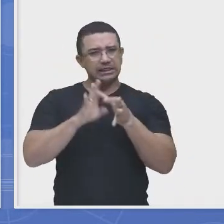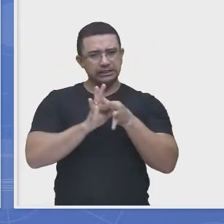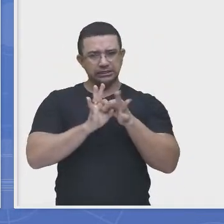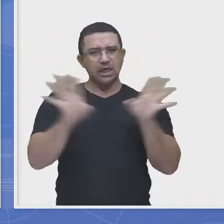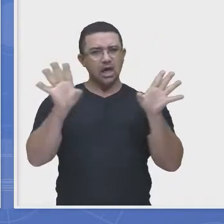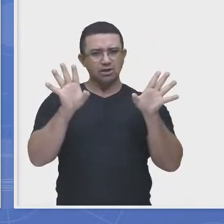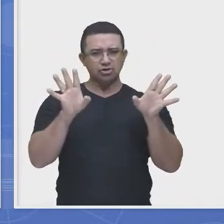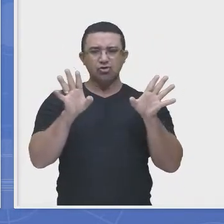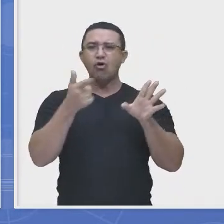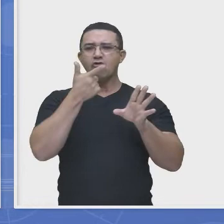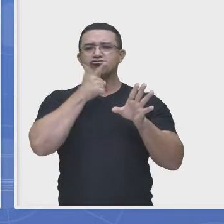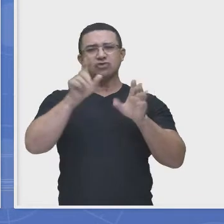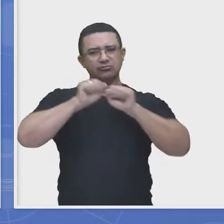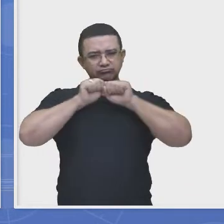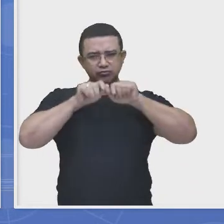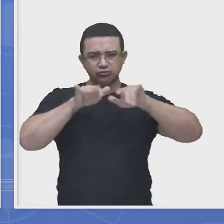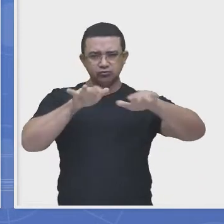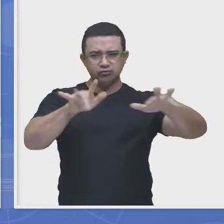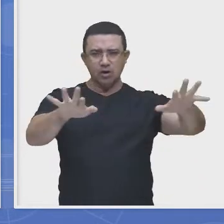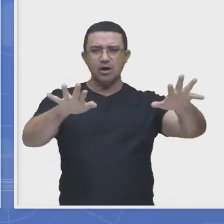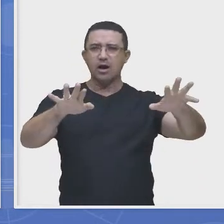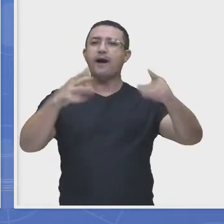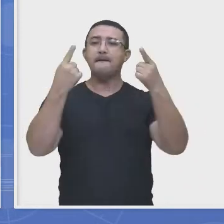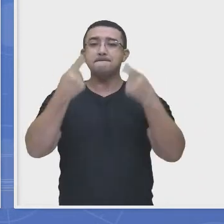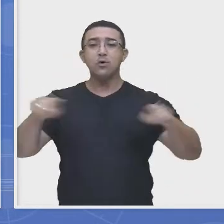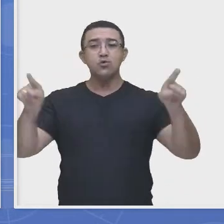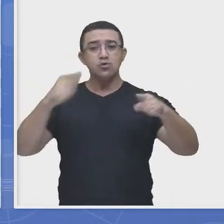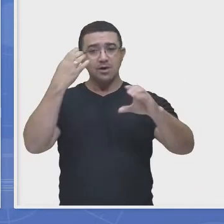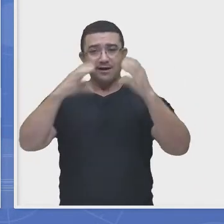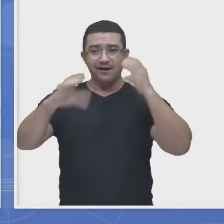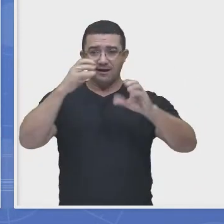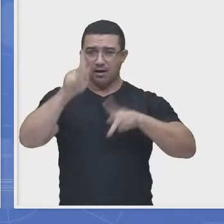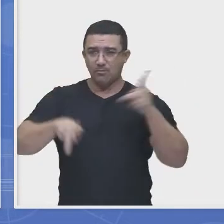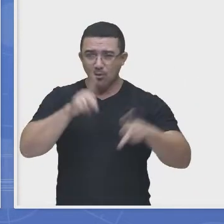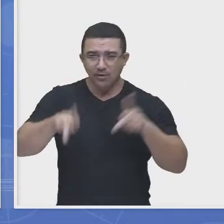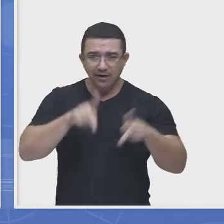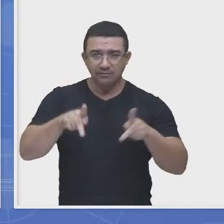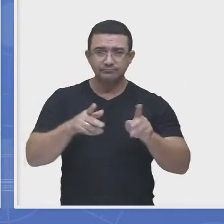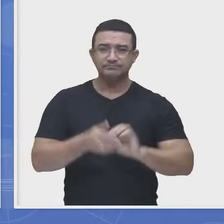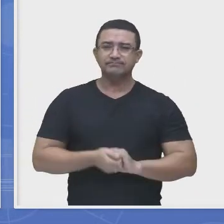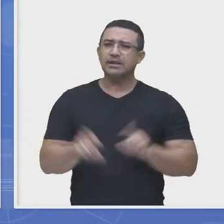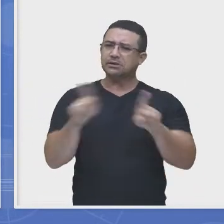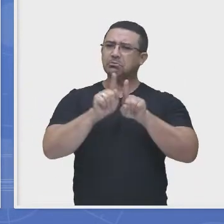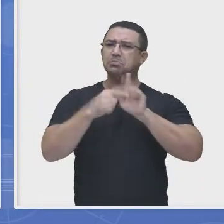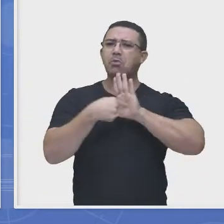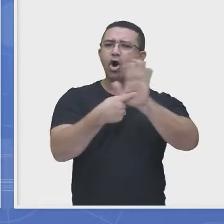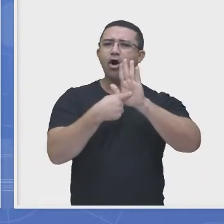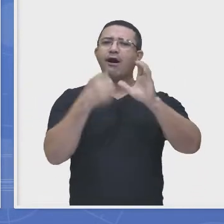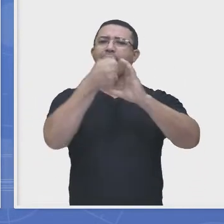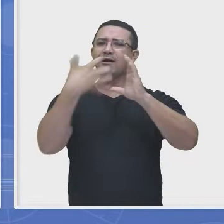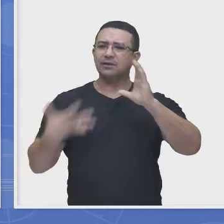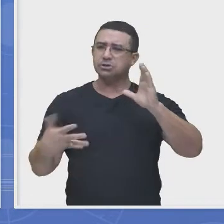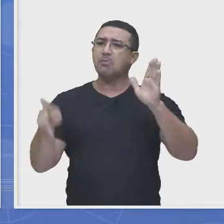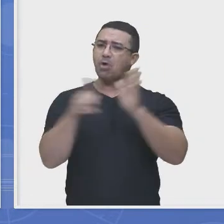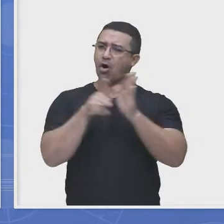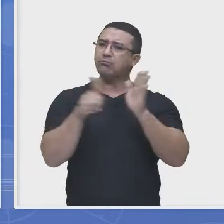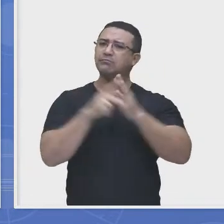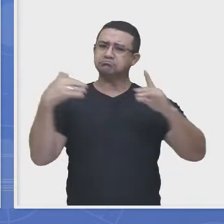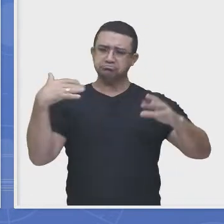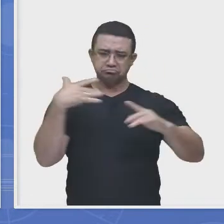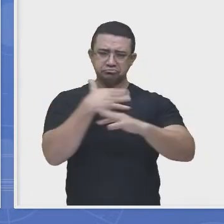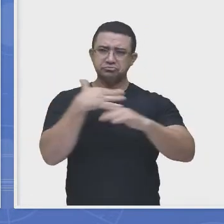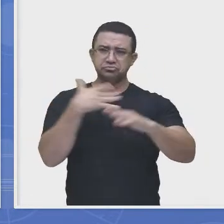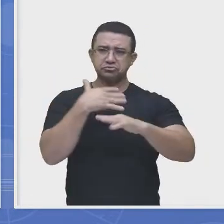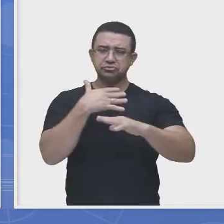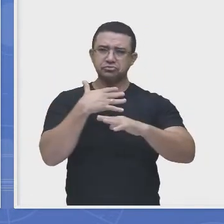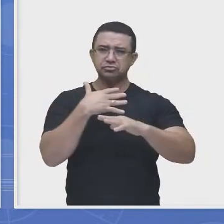das músicas da canção popular, certo? E olha só, e ele vai colocar de características nitidamente urbanas, olha só, com